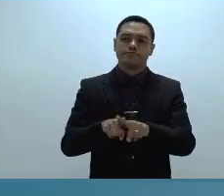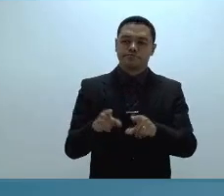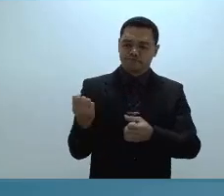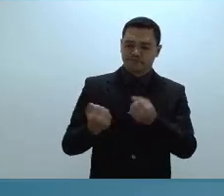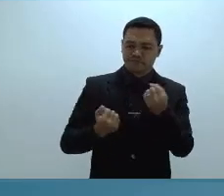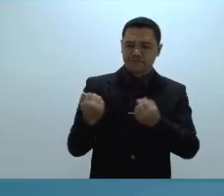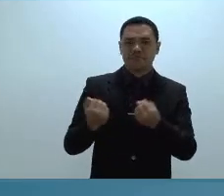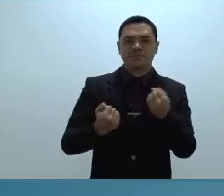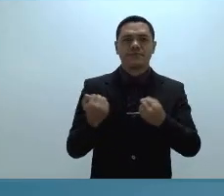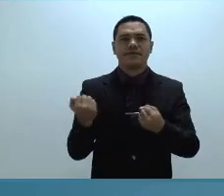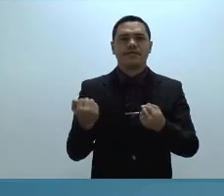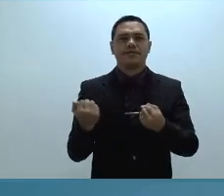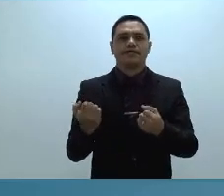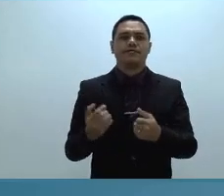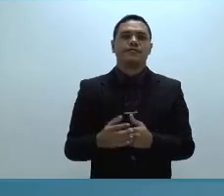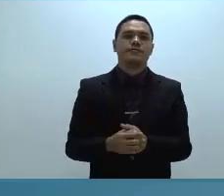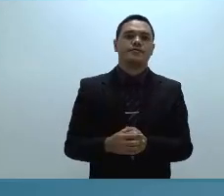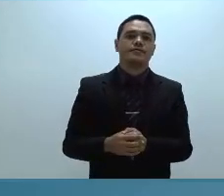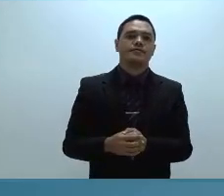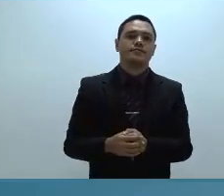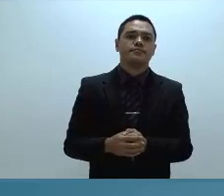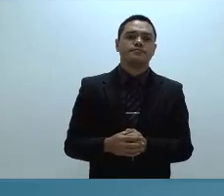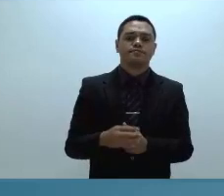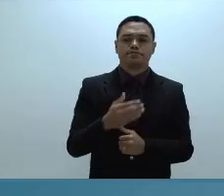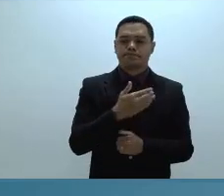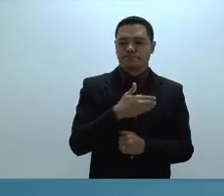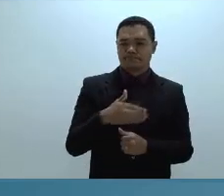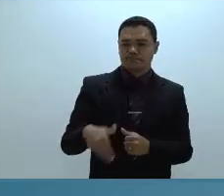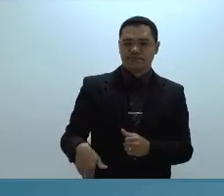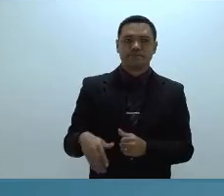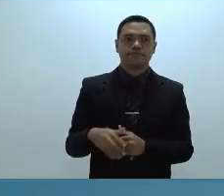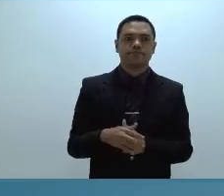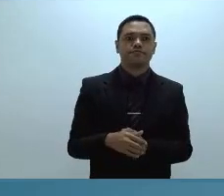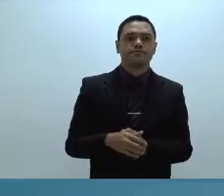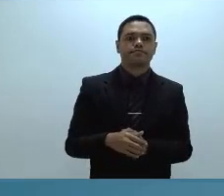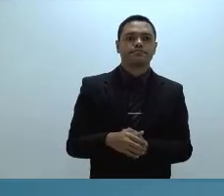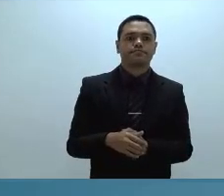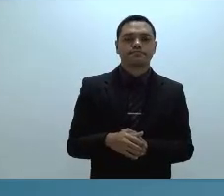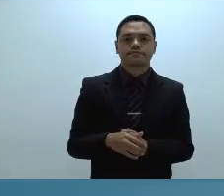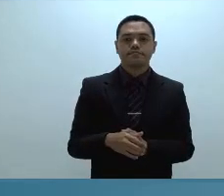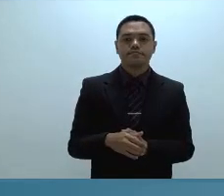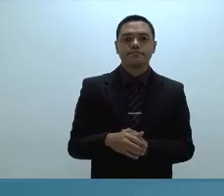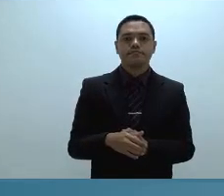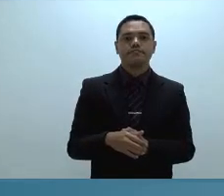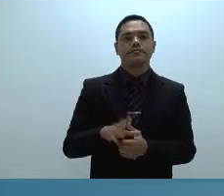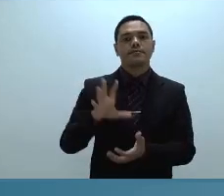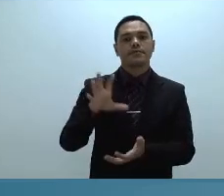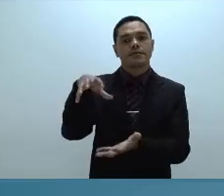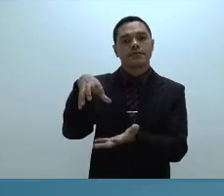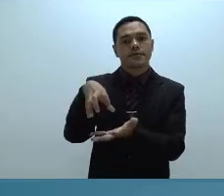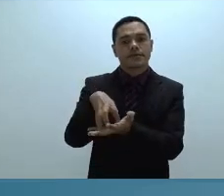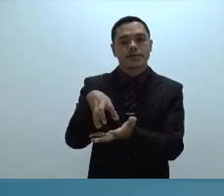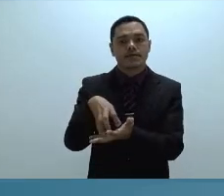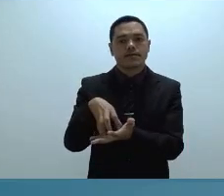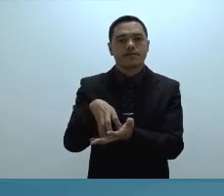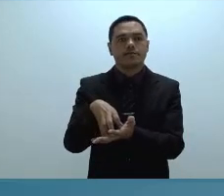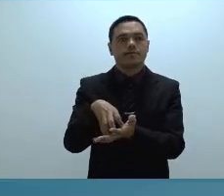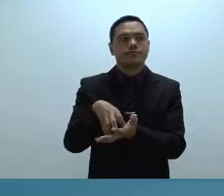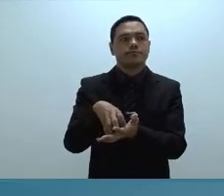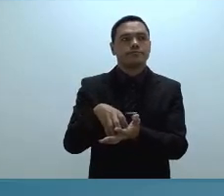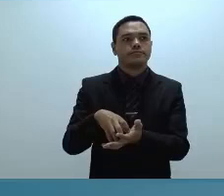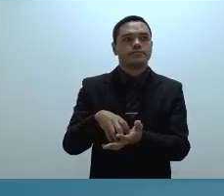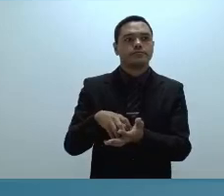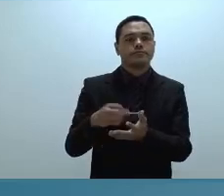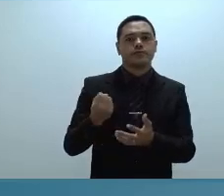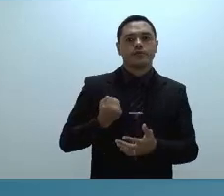forma inespecífica. E esta diferença condicional está expressamente ressalvada no tópico 13